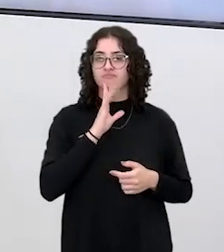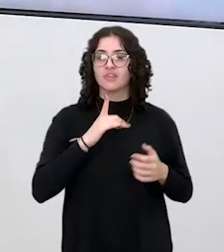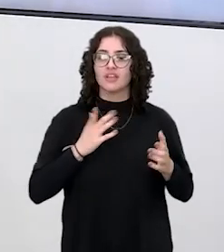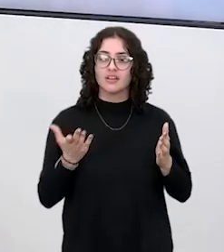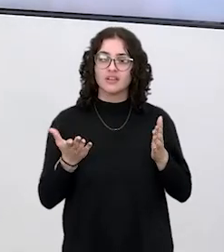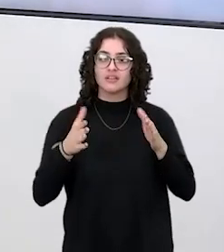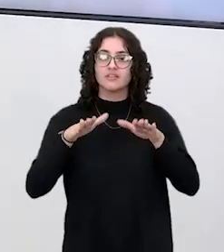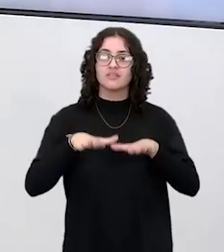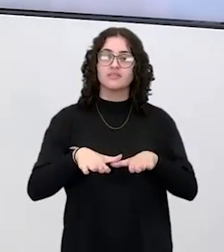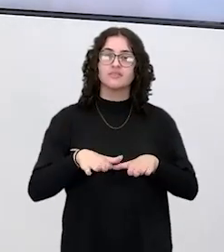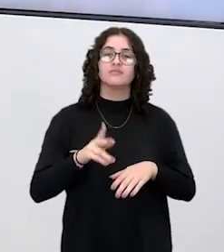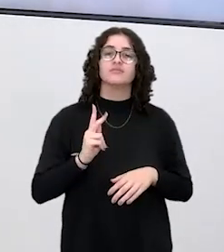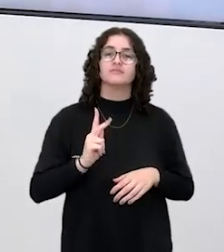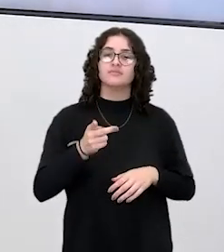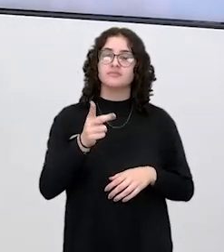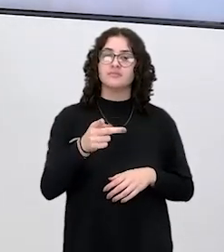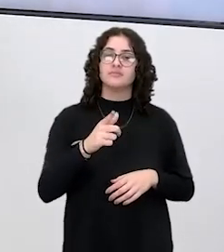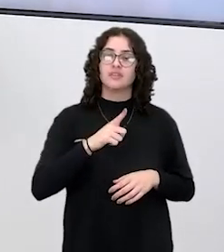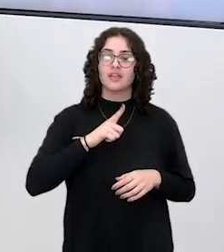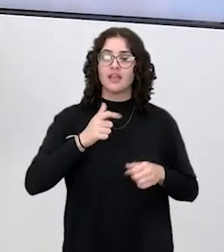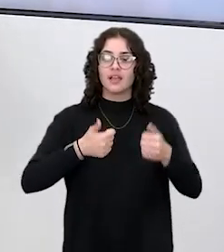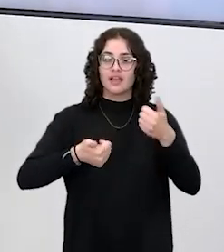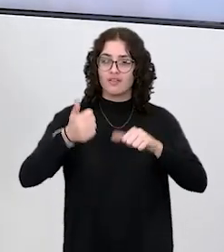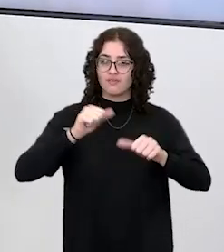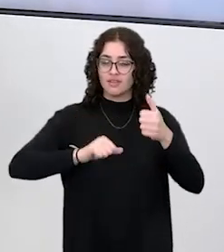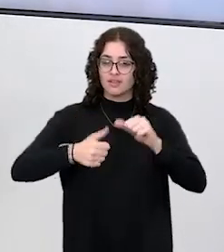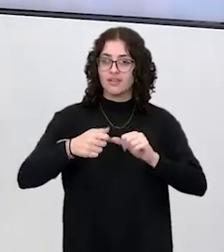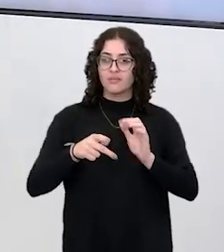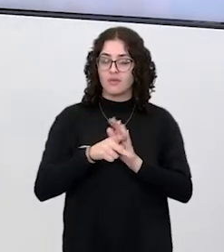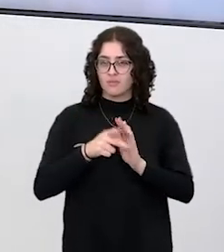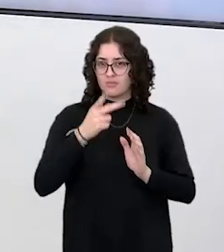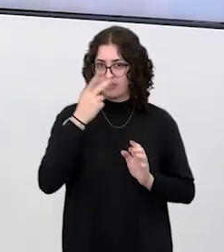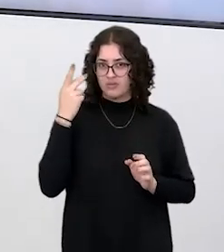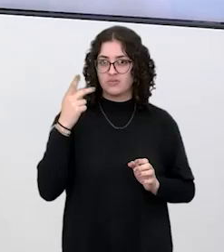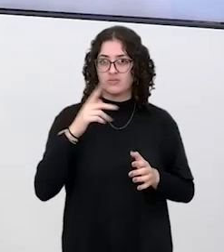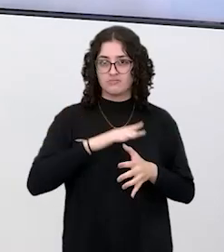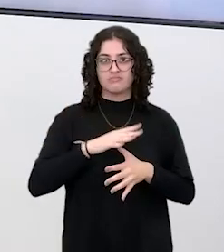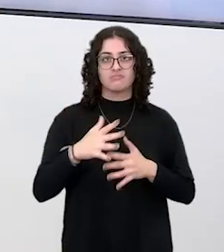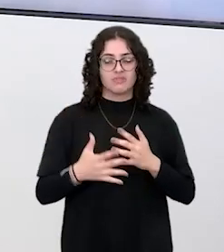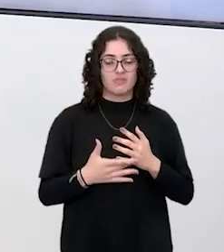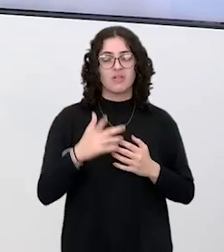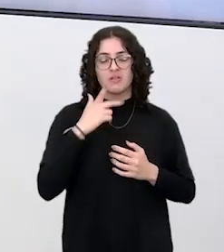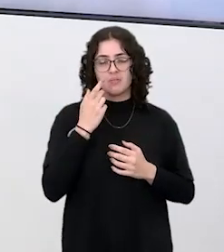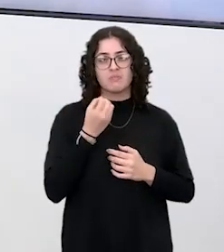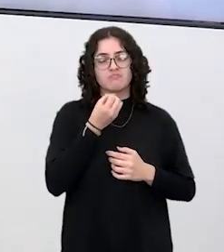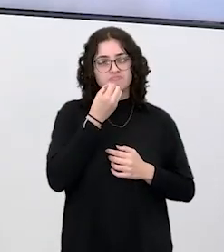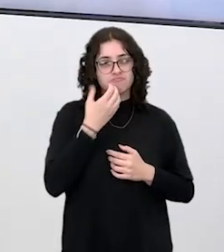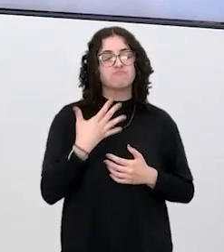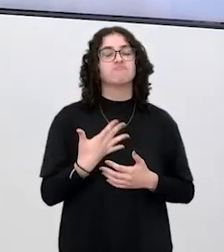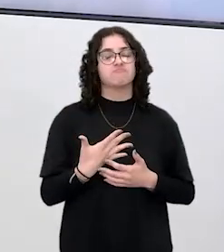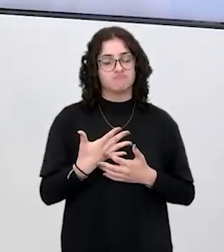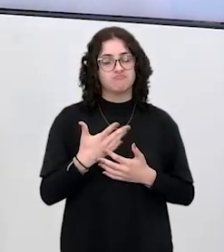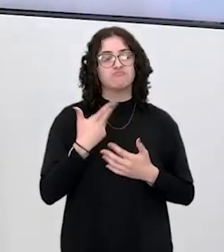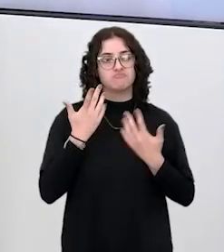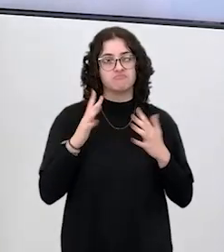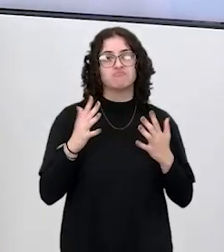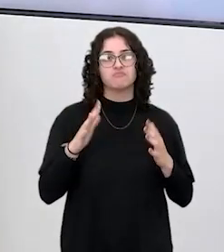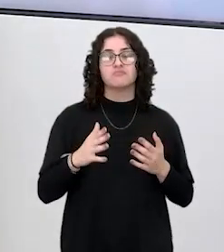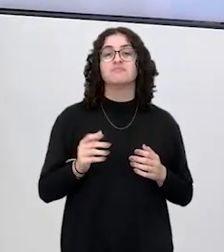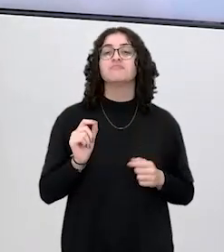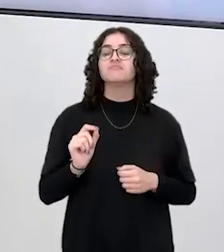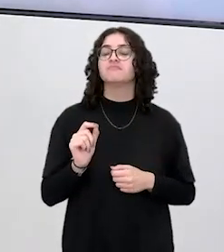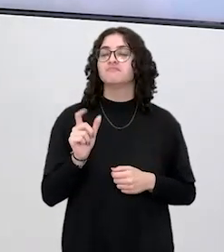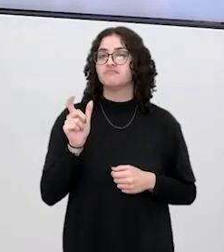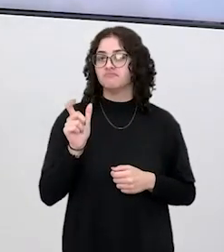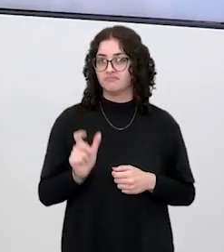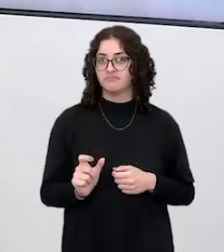inclusão, e toda vez que a gente tem feedback sobre o trabalho dessa galera, só rola elogio, só rola reconhecimento. Com vocês,